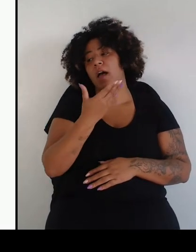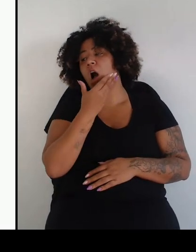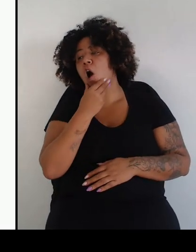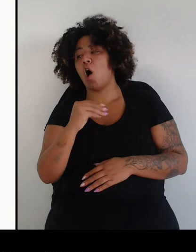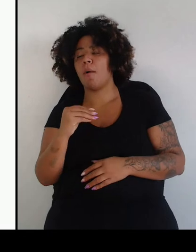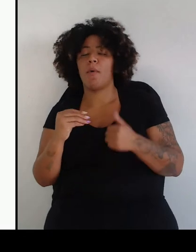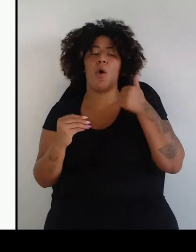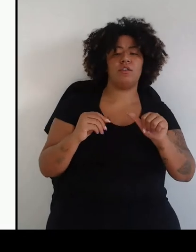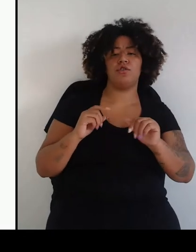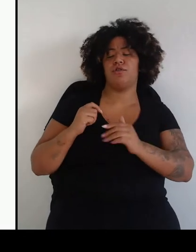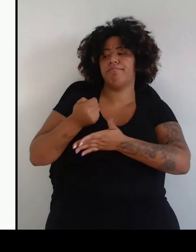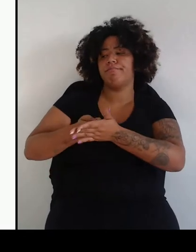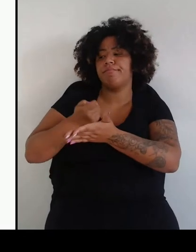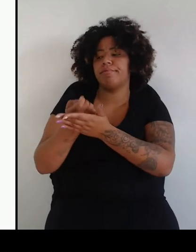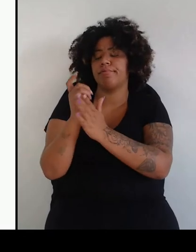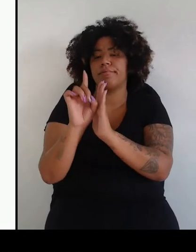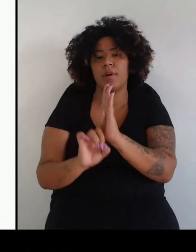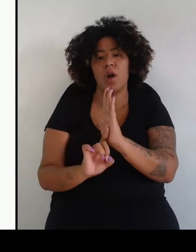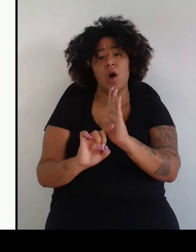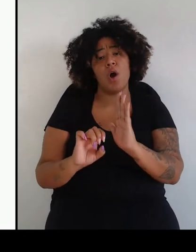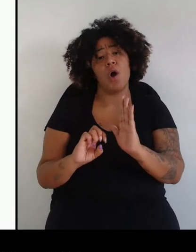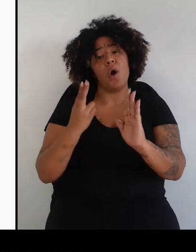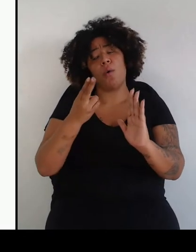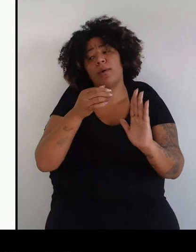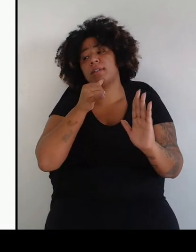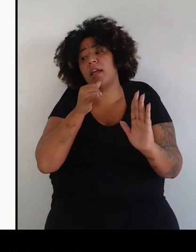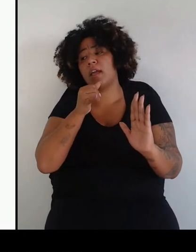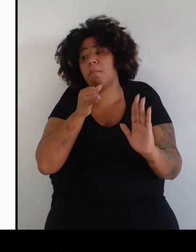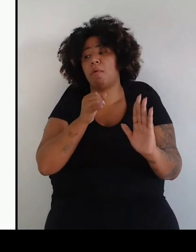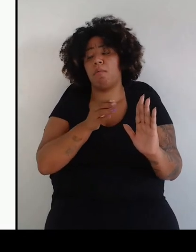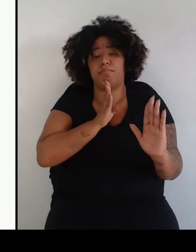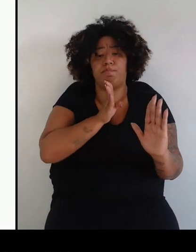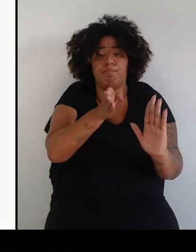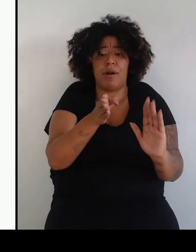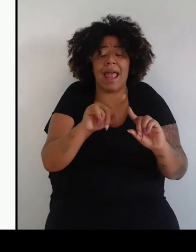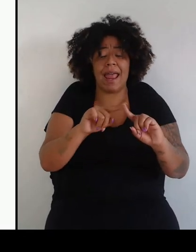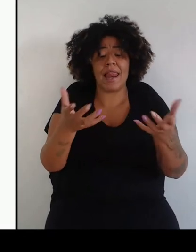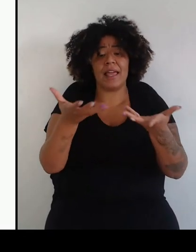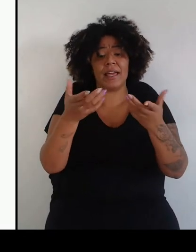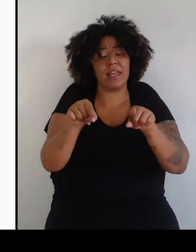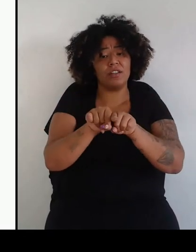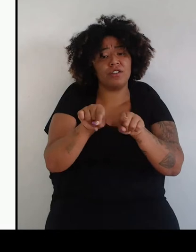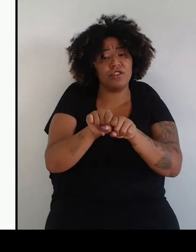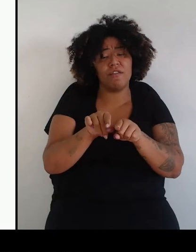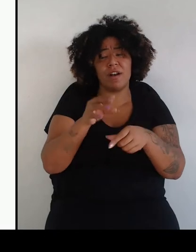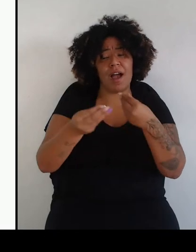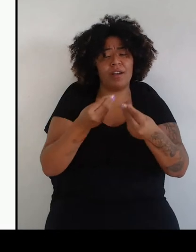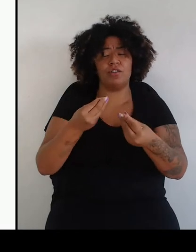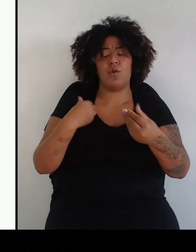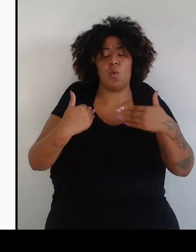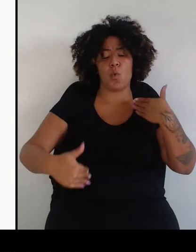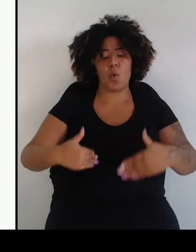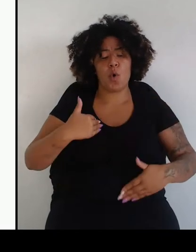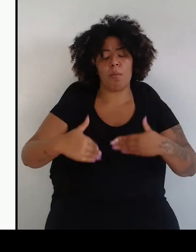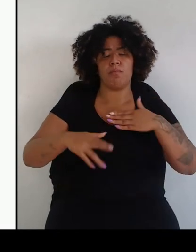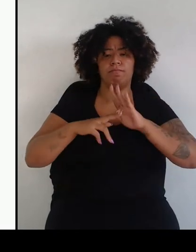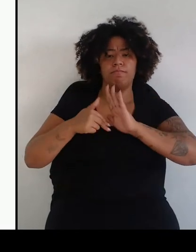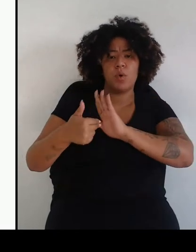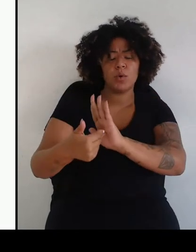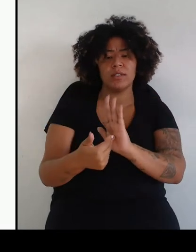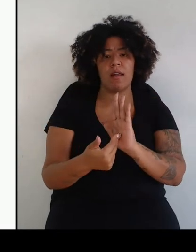categorias simplesmente binárias bacon queria capturar um sentido do corpo e ele faz